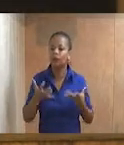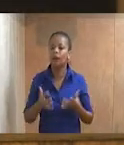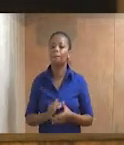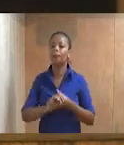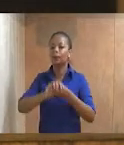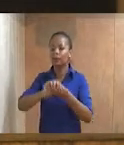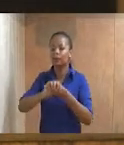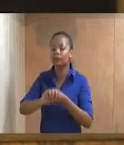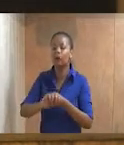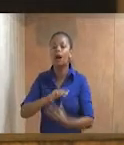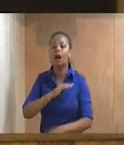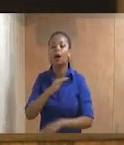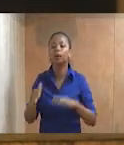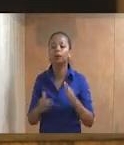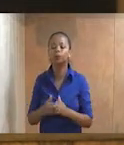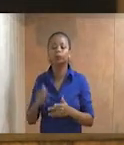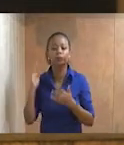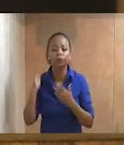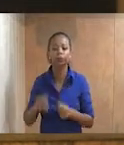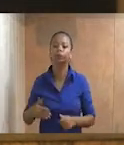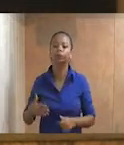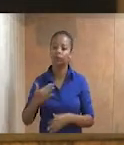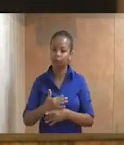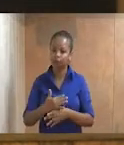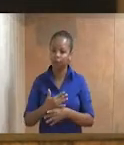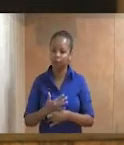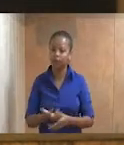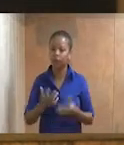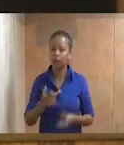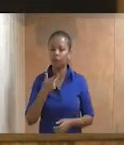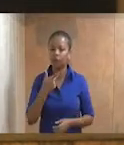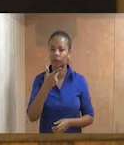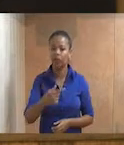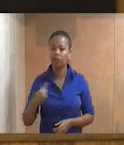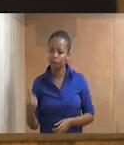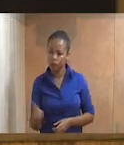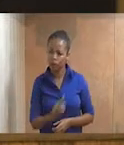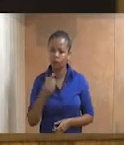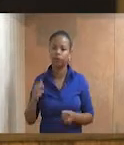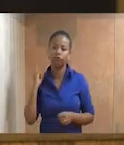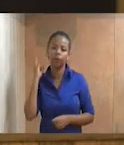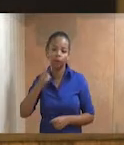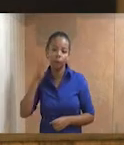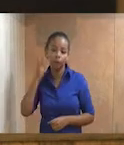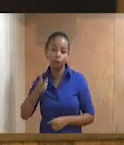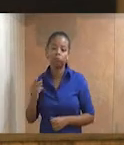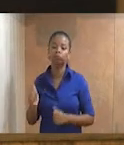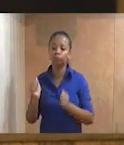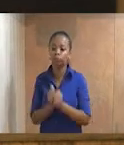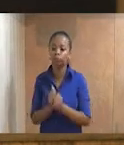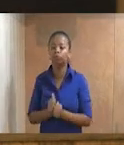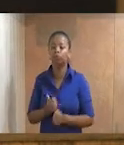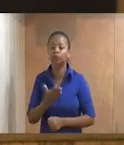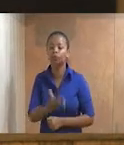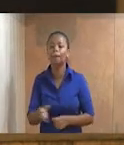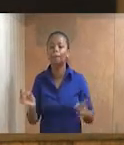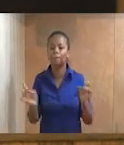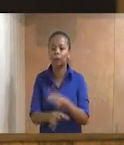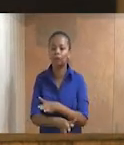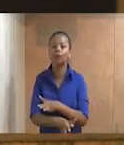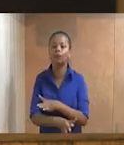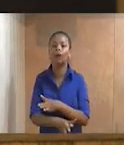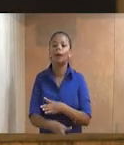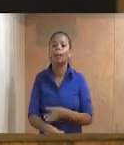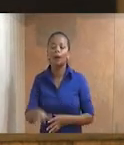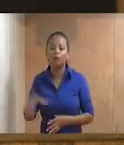existem nessa cidade e dizer que nós estamos aqui prontos para ouvir e para buscarmos